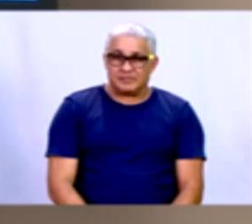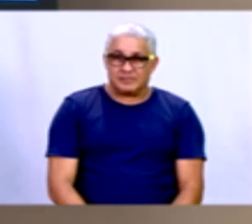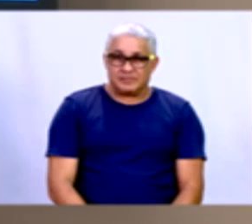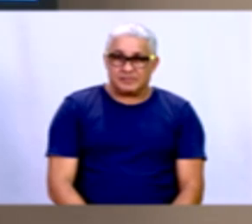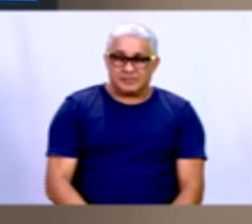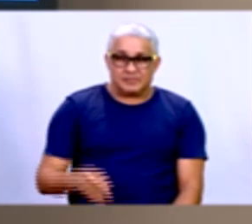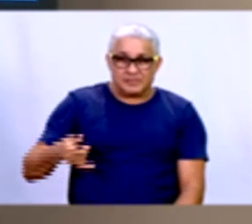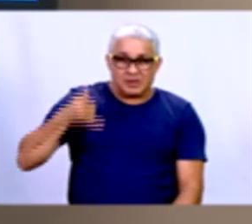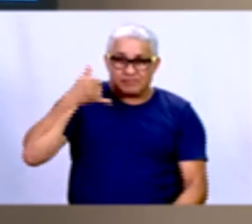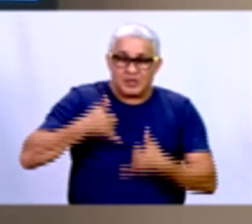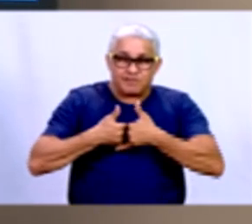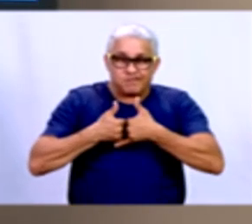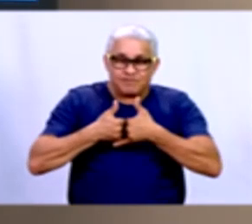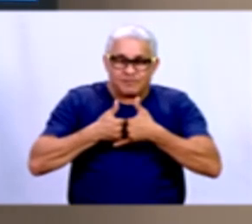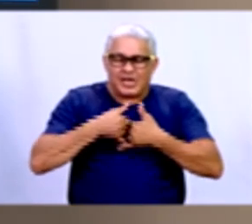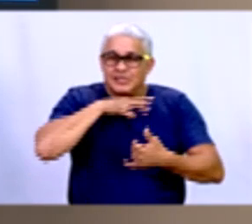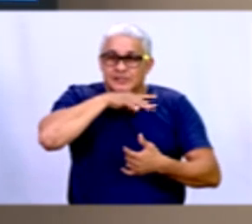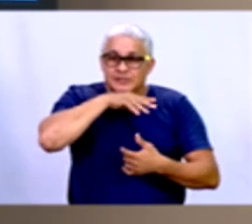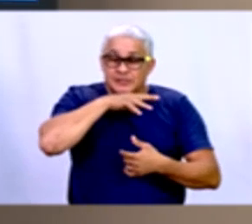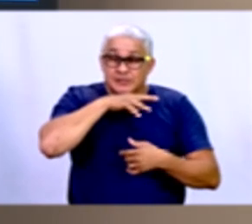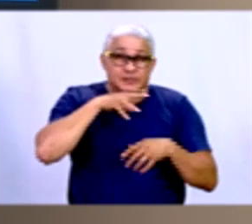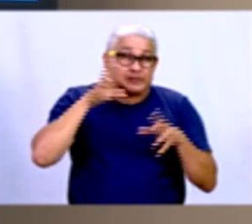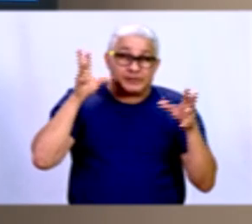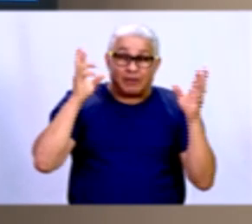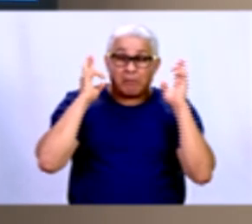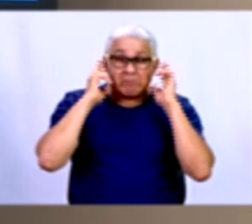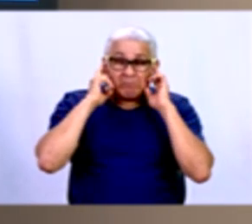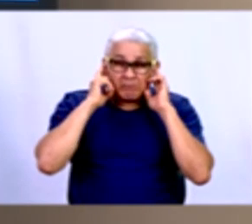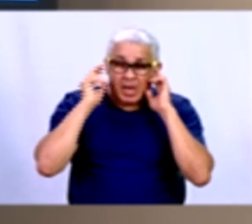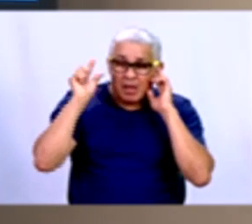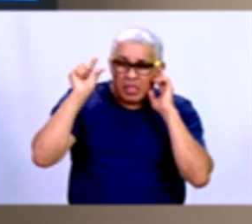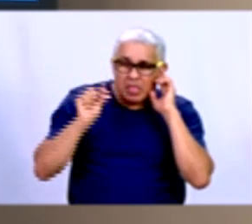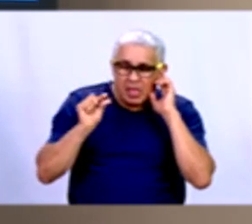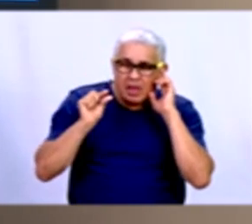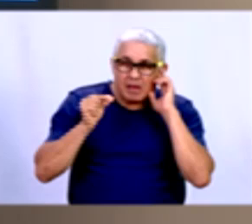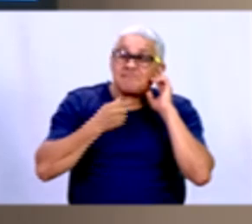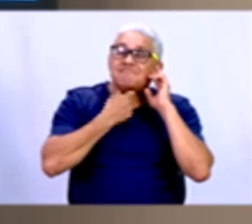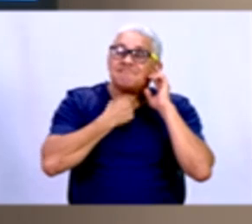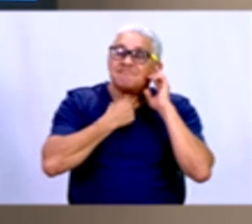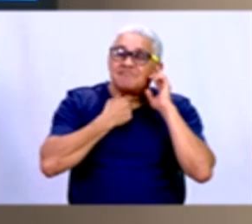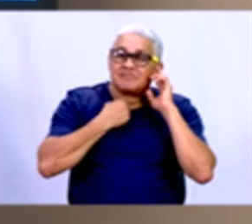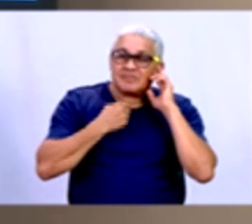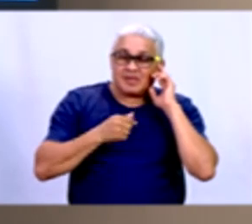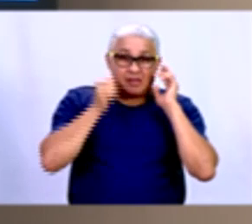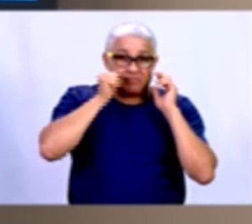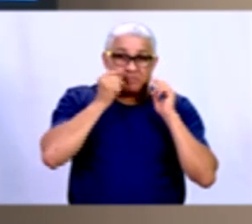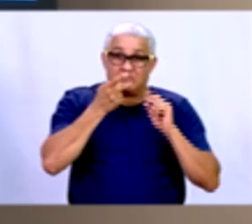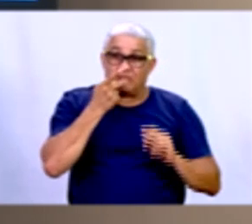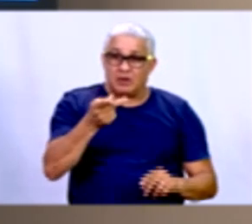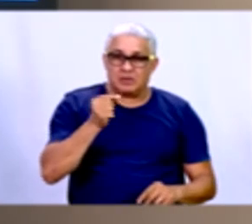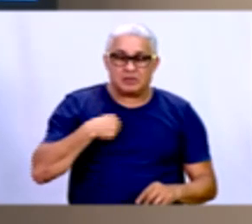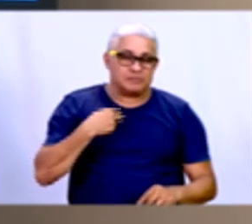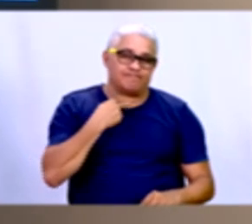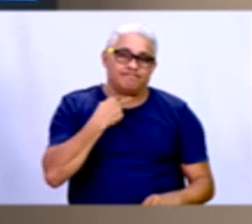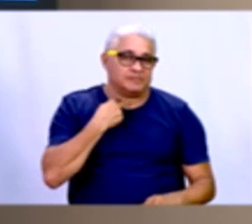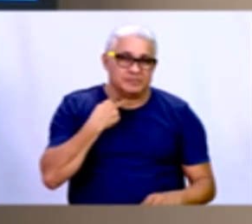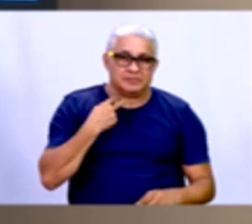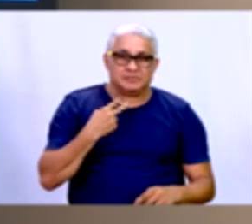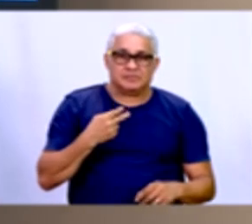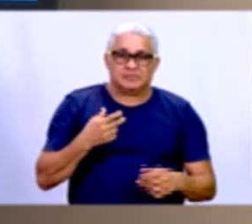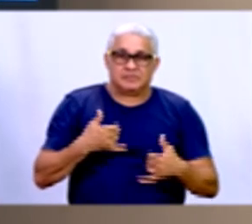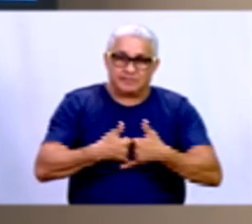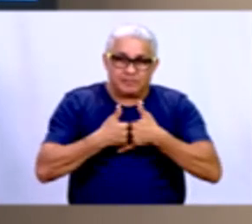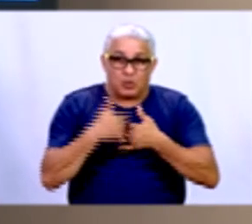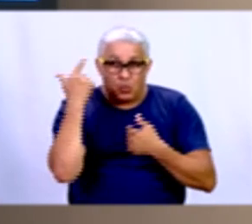naquele telefone não ouvia direito, né? Era muito baixo para ele. Ele falou, a moça deve ter falado para ele, olha, eu não posso ligar no outro telefone por causa